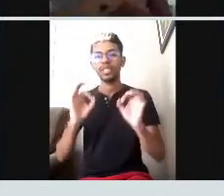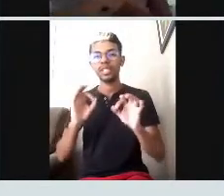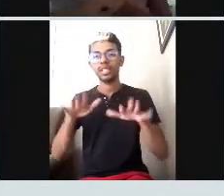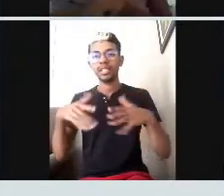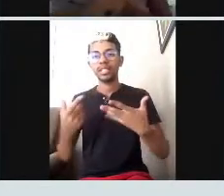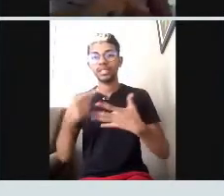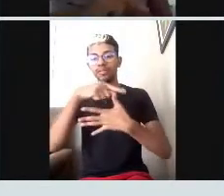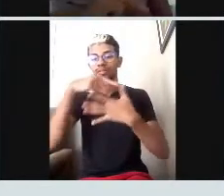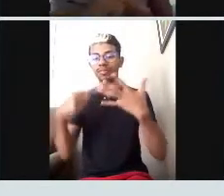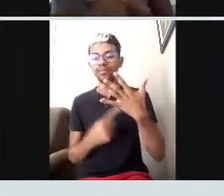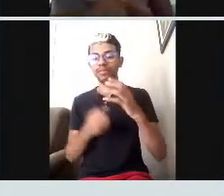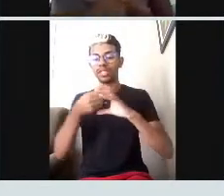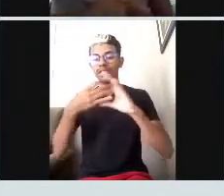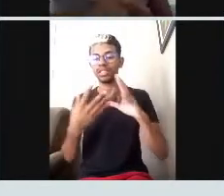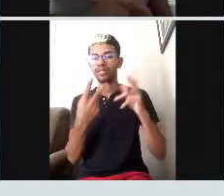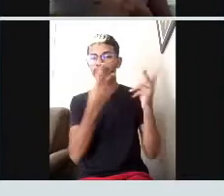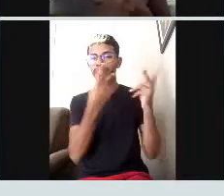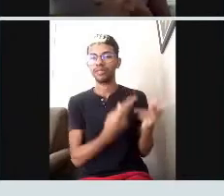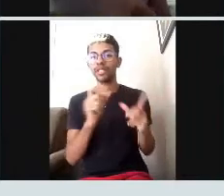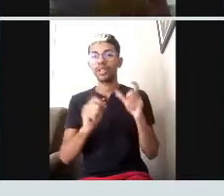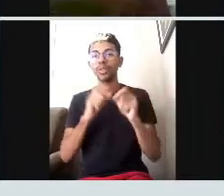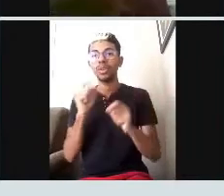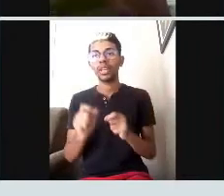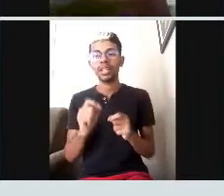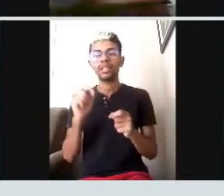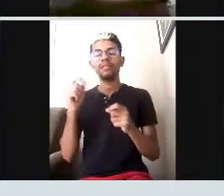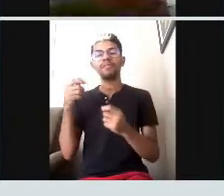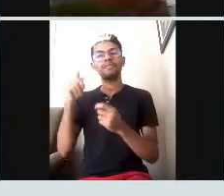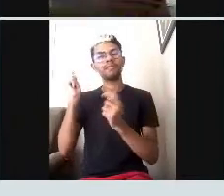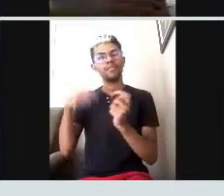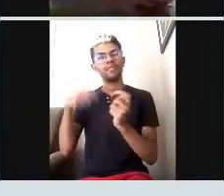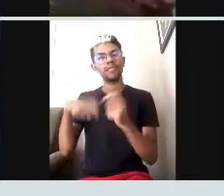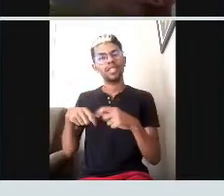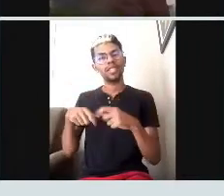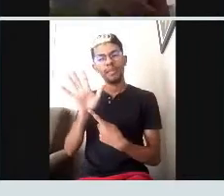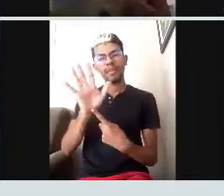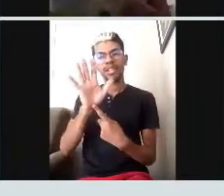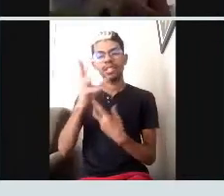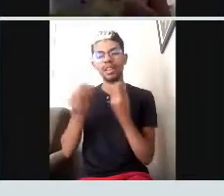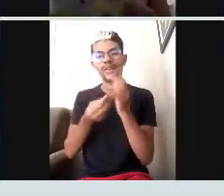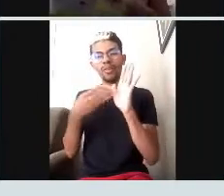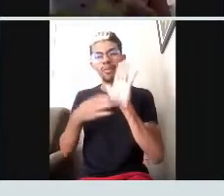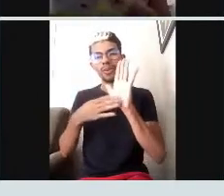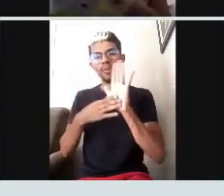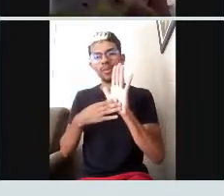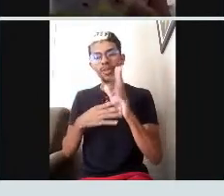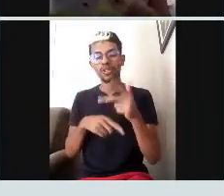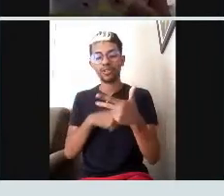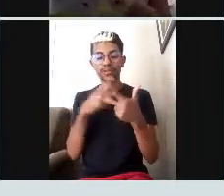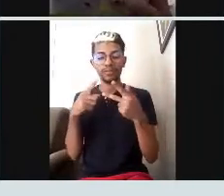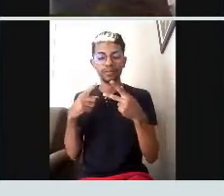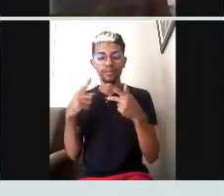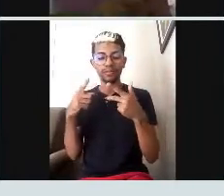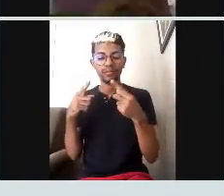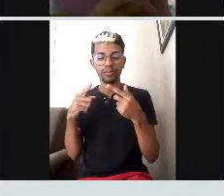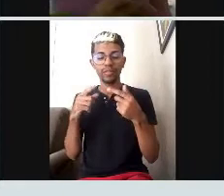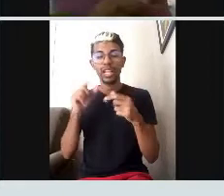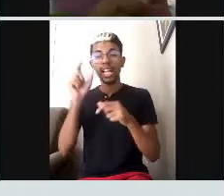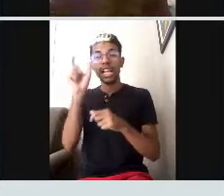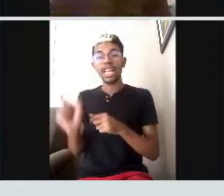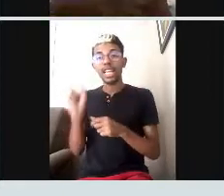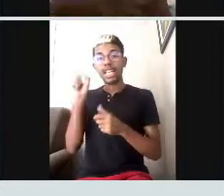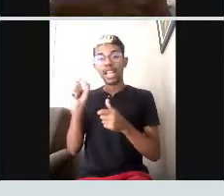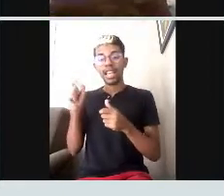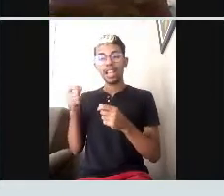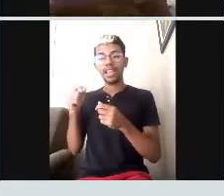né? O que é possível apresentar como proposta, o que é que vocês vão criar, quem vai fazer essa proposta, como eu posso, qual vai